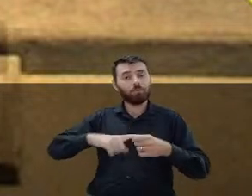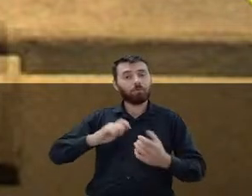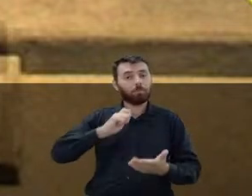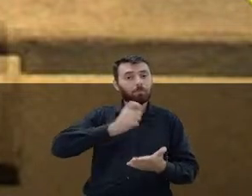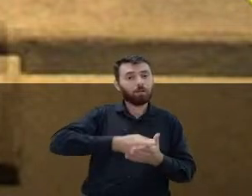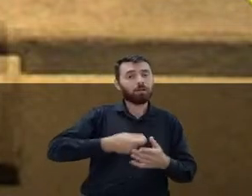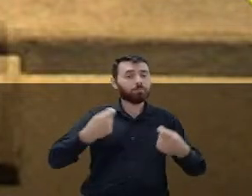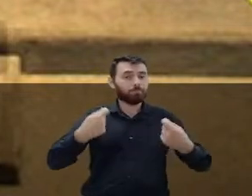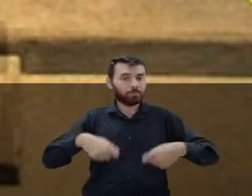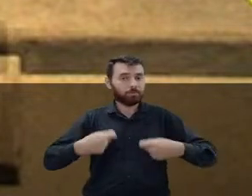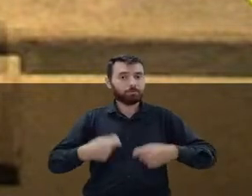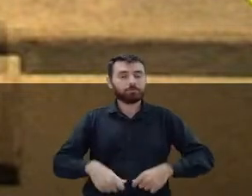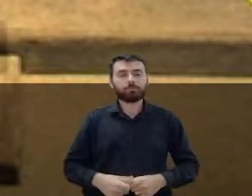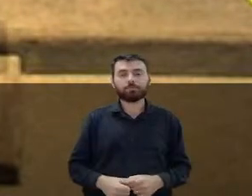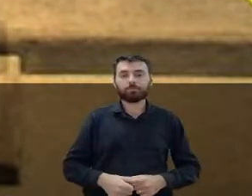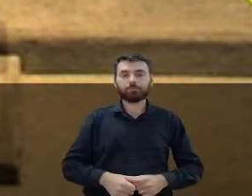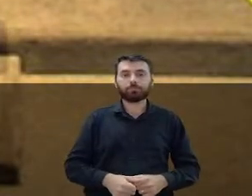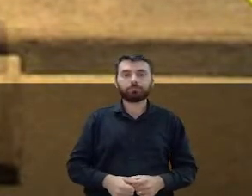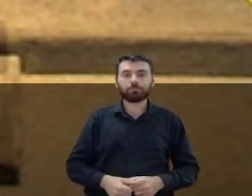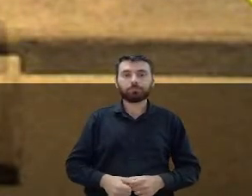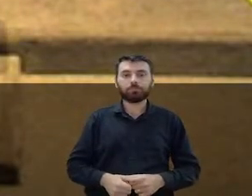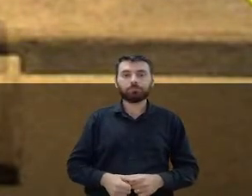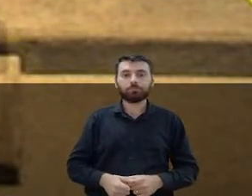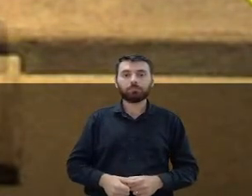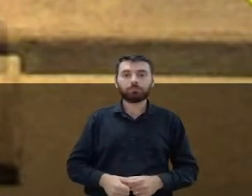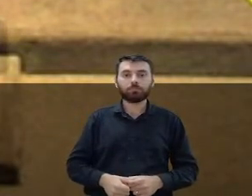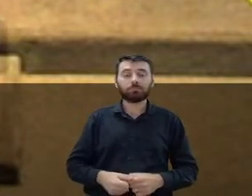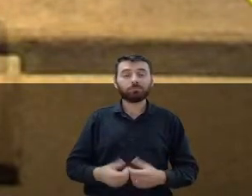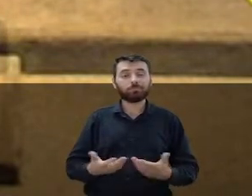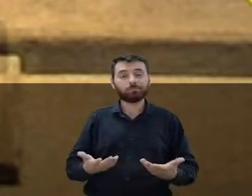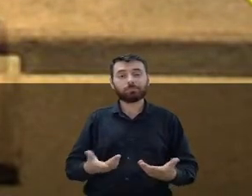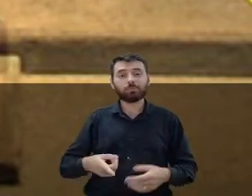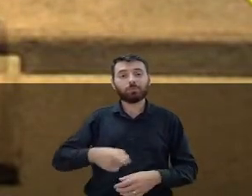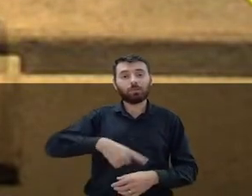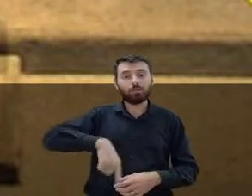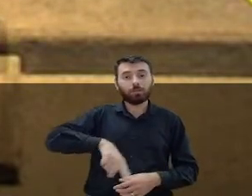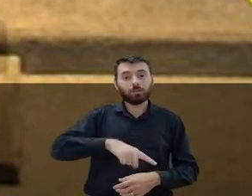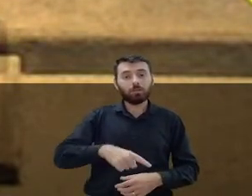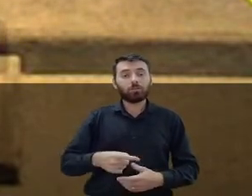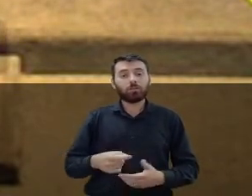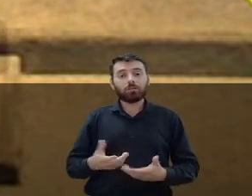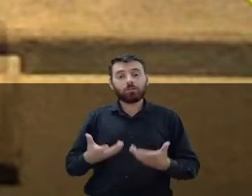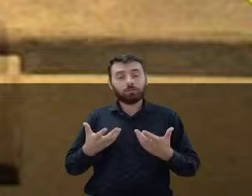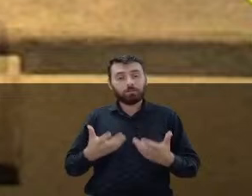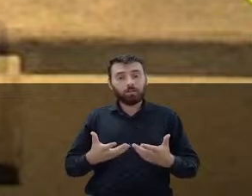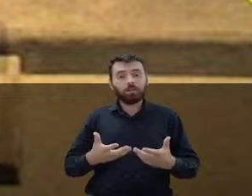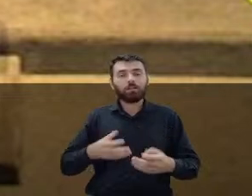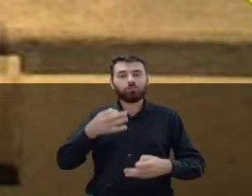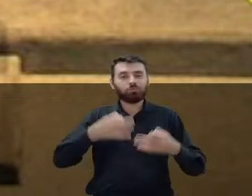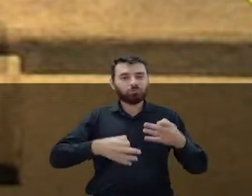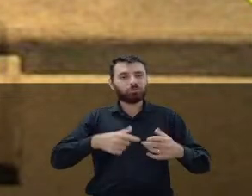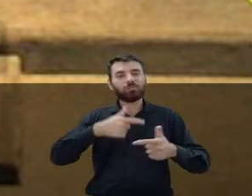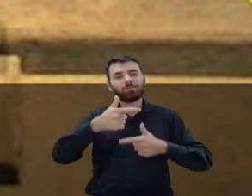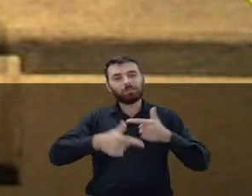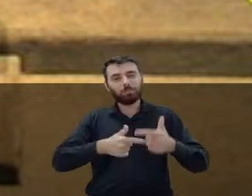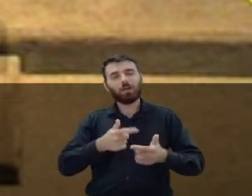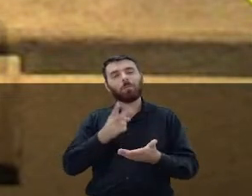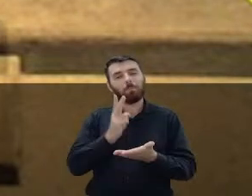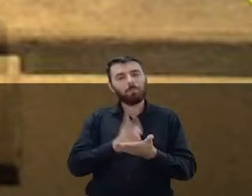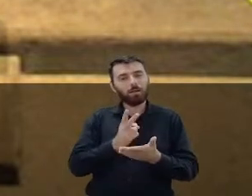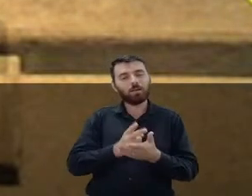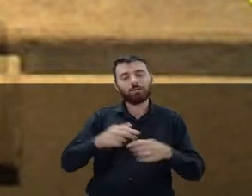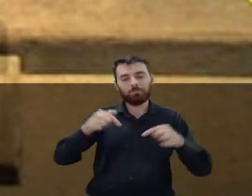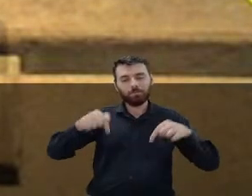Infelizmente, a gente queria que essa prestação, que essa ação de exigir contas, tramitasse pela Justiça do Trabalho, no mesmo juízo, que a gente pudesse fazer